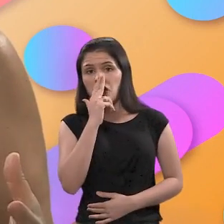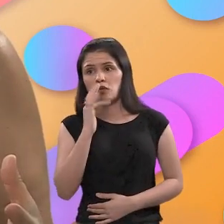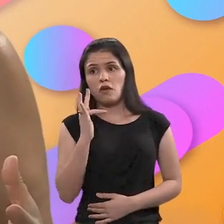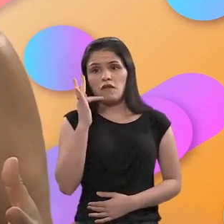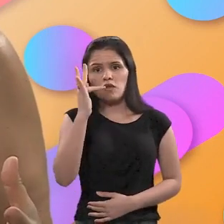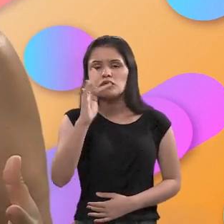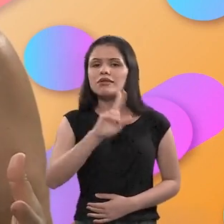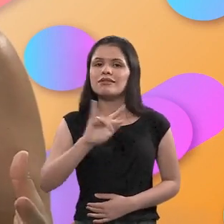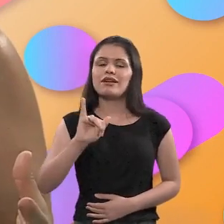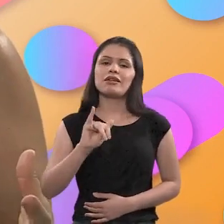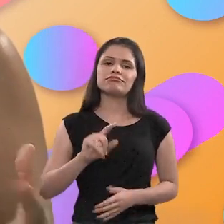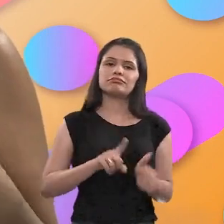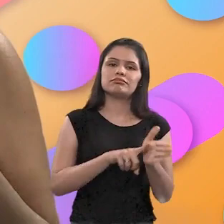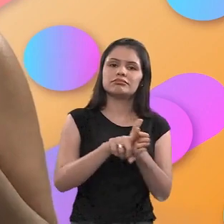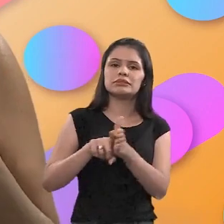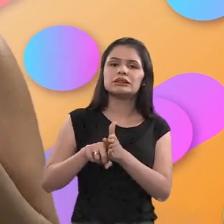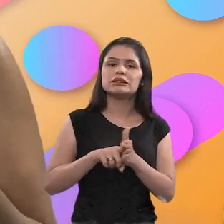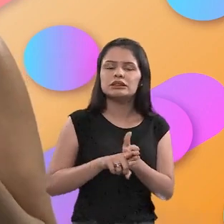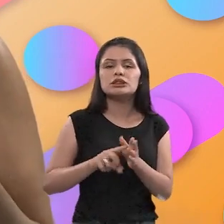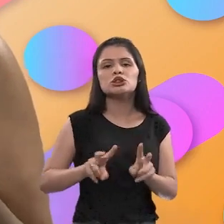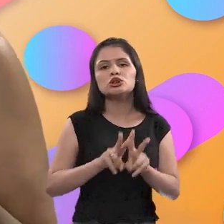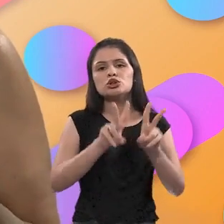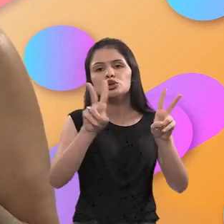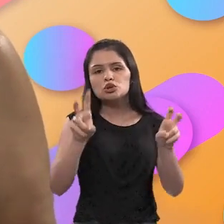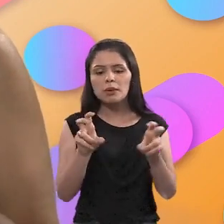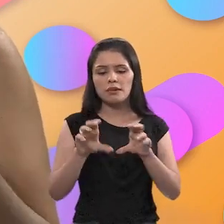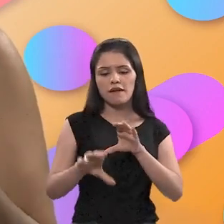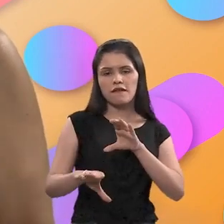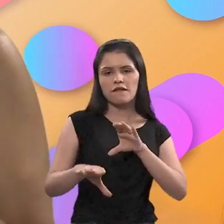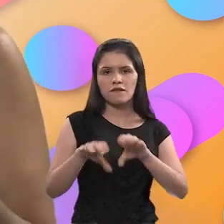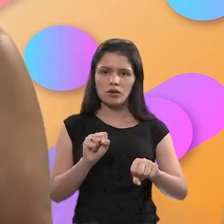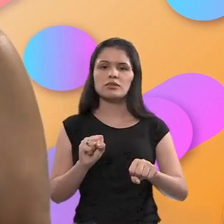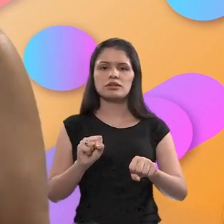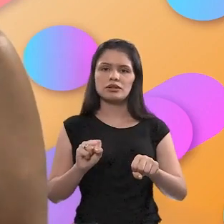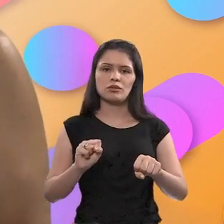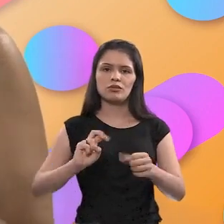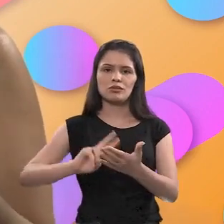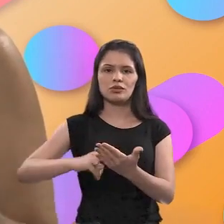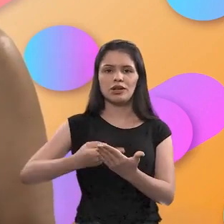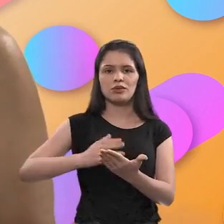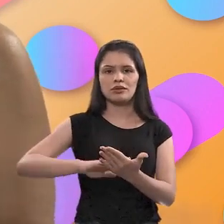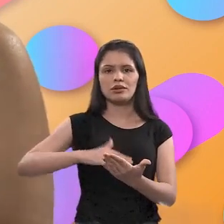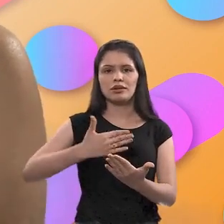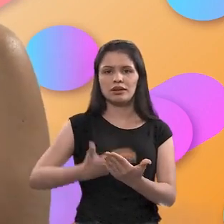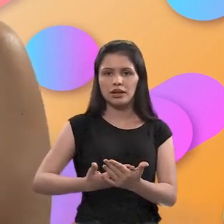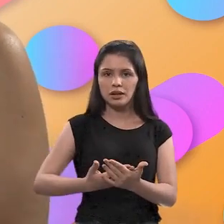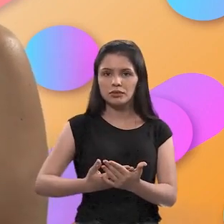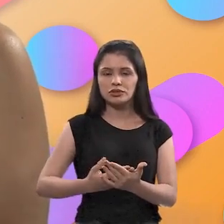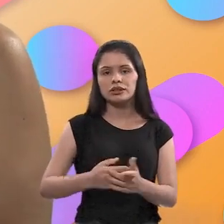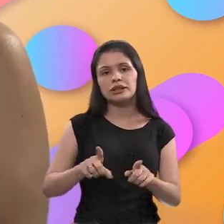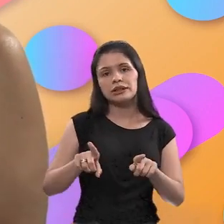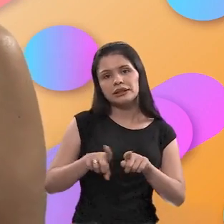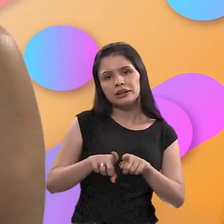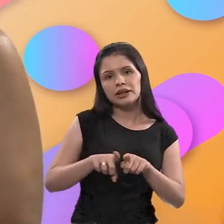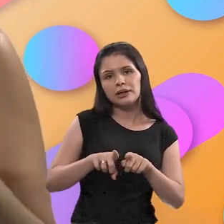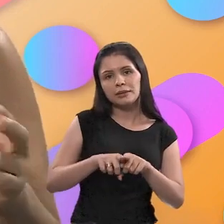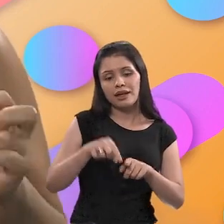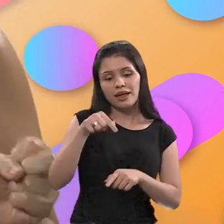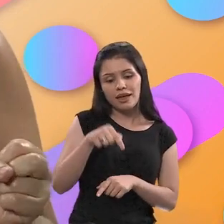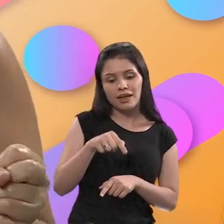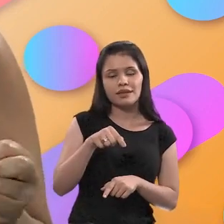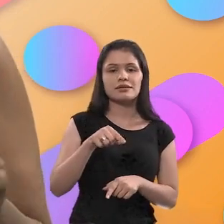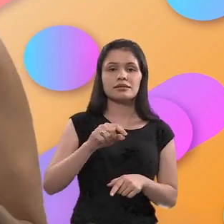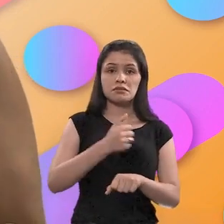a gente vai ter pesquisas sobre esta formação e como é que esse profissional que foi formado nessas condições